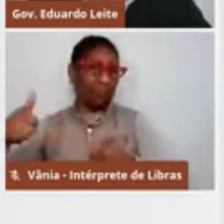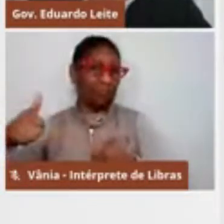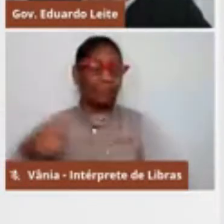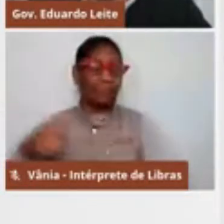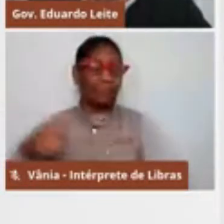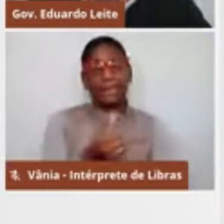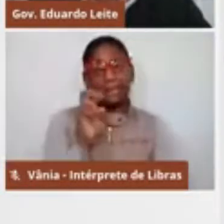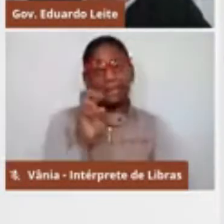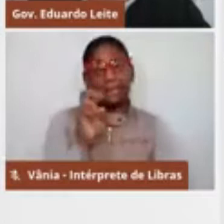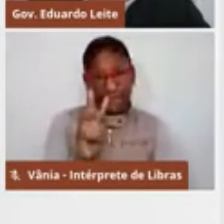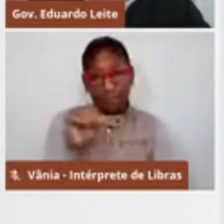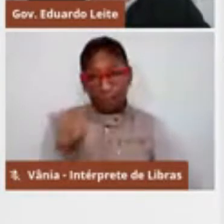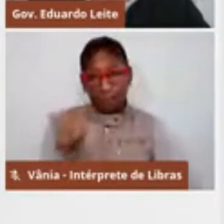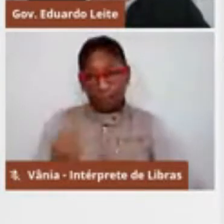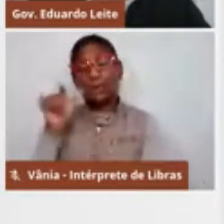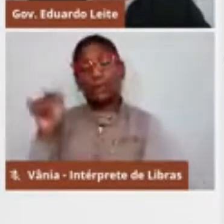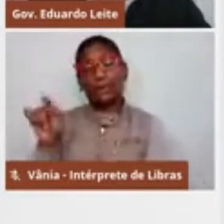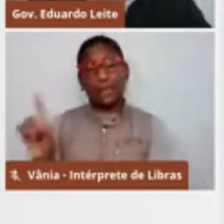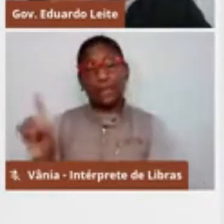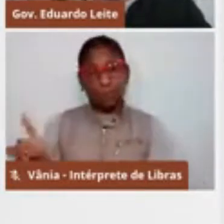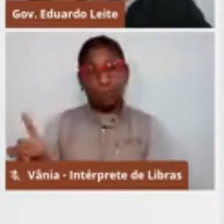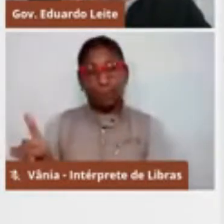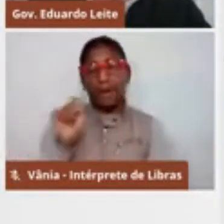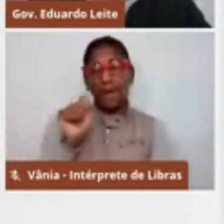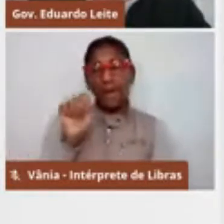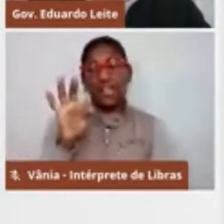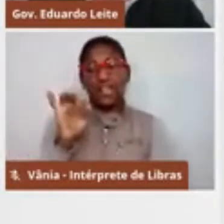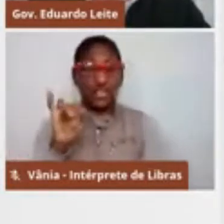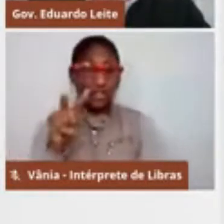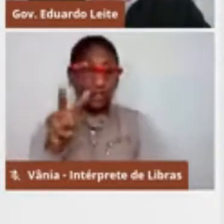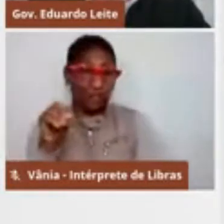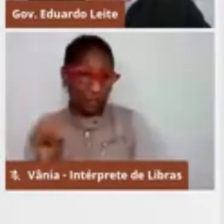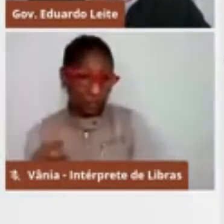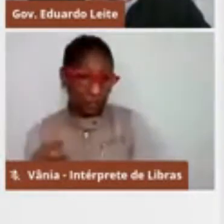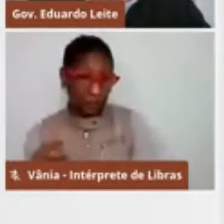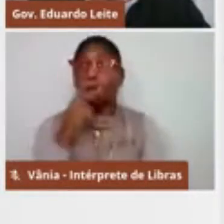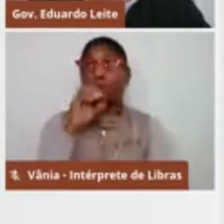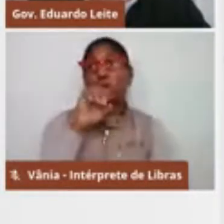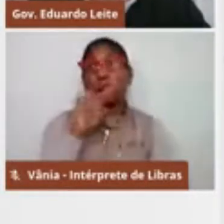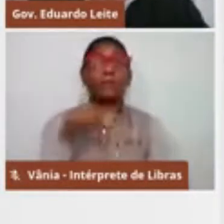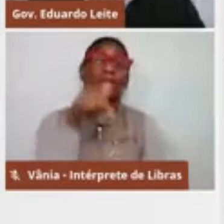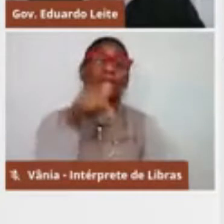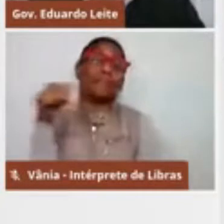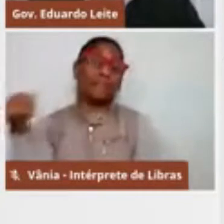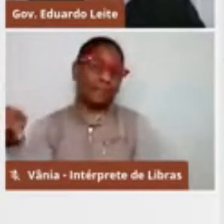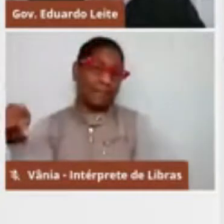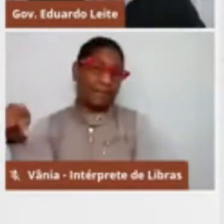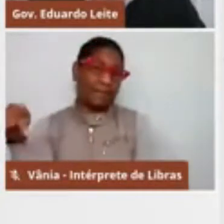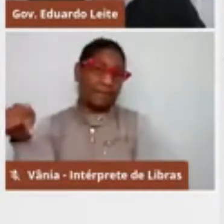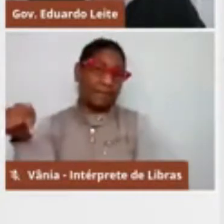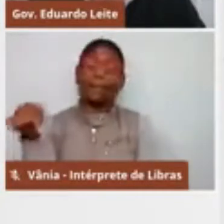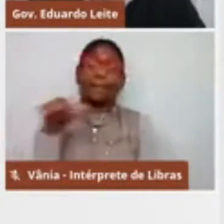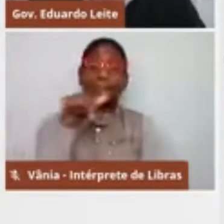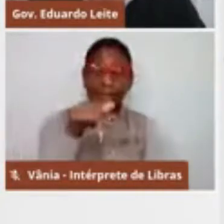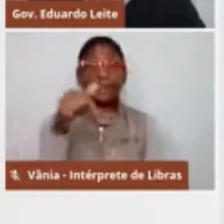para 71, se mantendo, portanto, em 0,66 casos ativos sobre